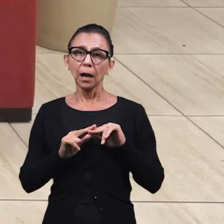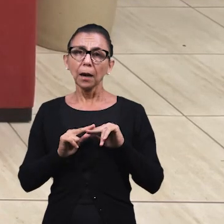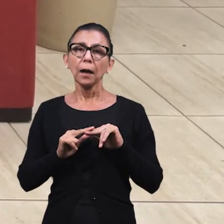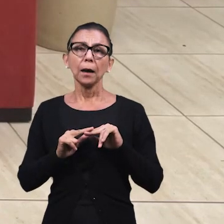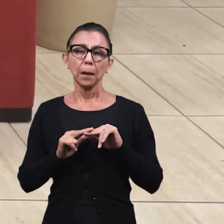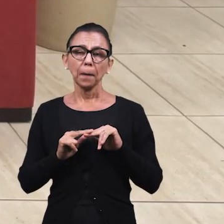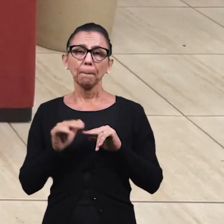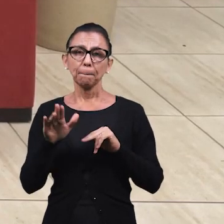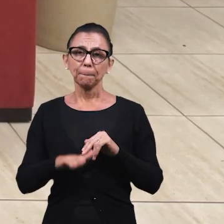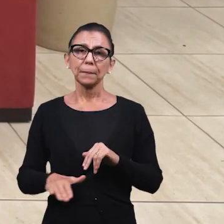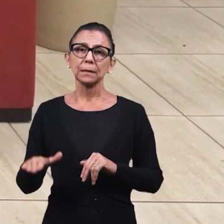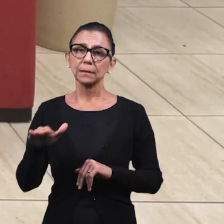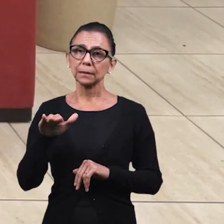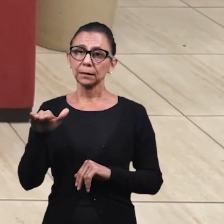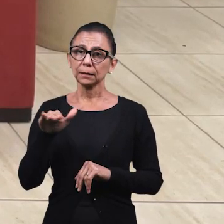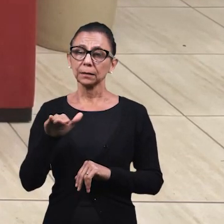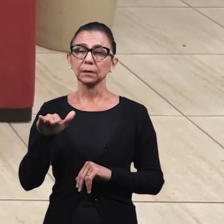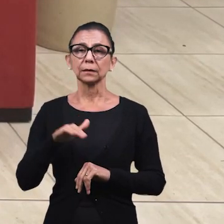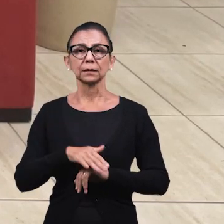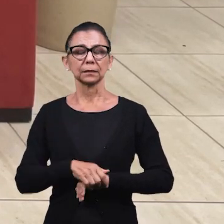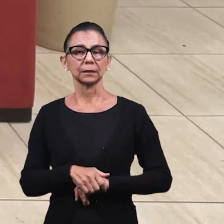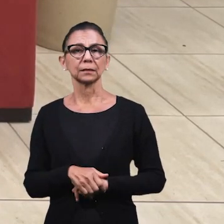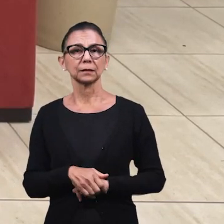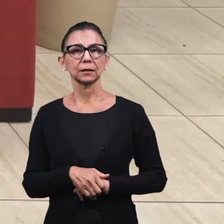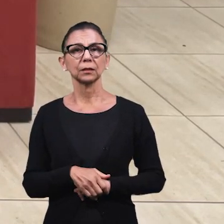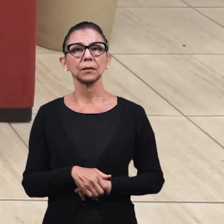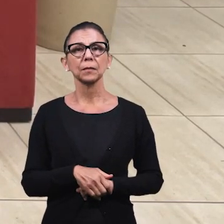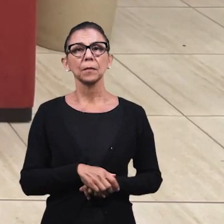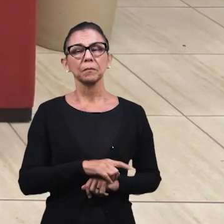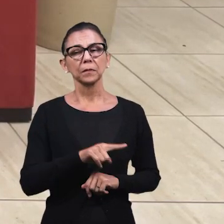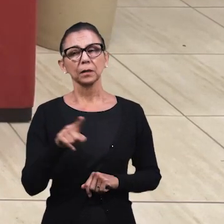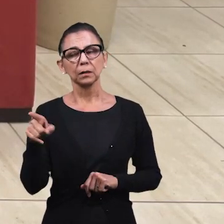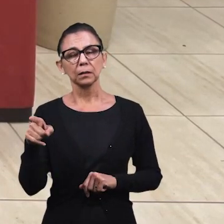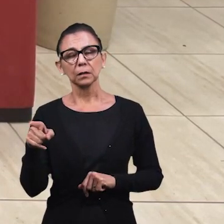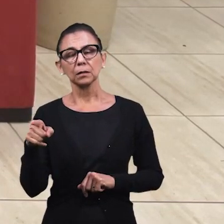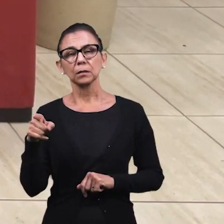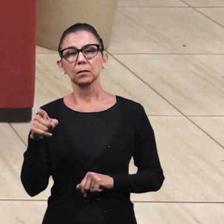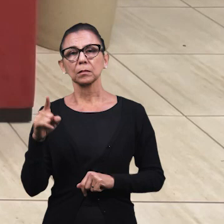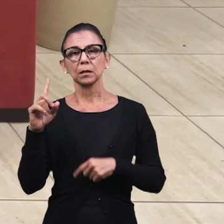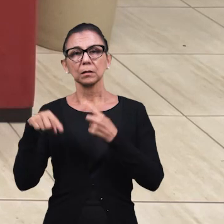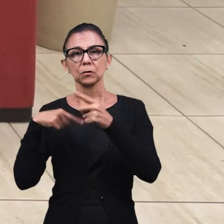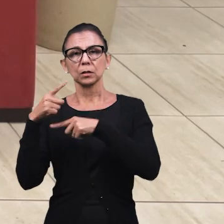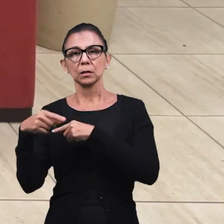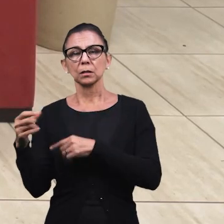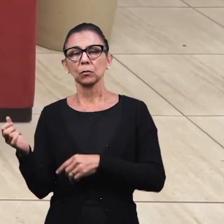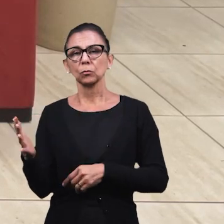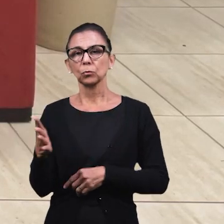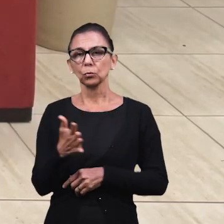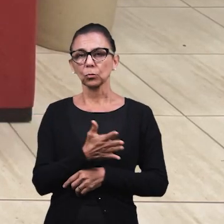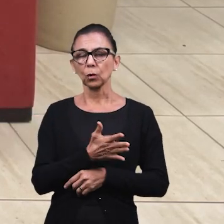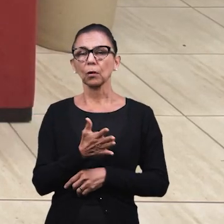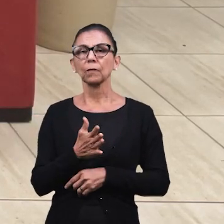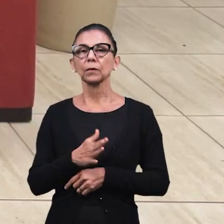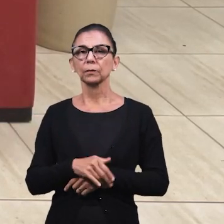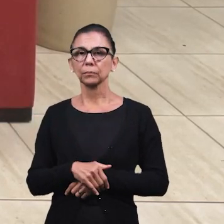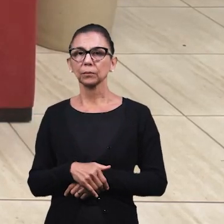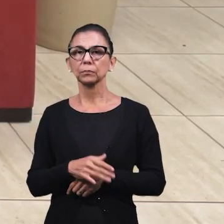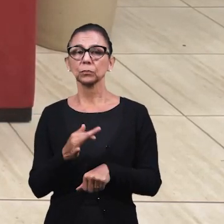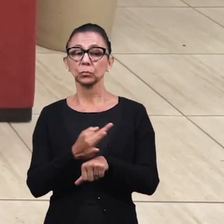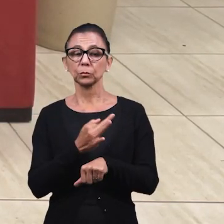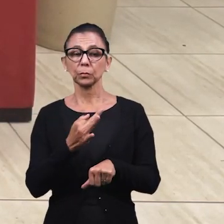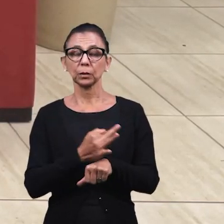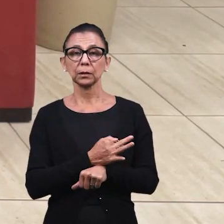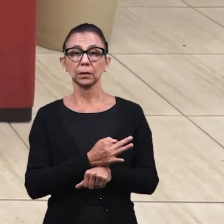essa geração ela estará segura, forte doutrinariamente para resistir o mundo e para entrar na eternidade. Maravilha, né?